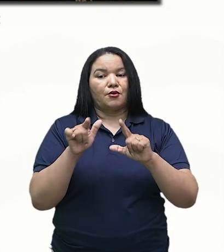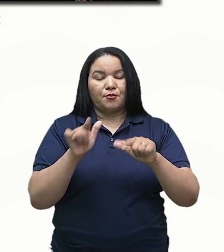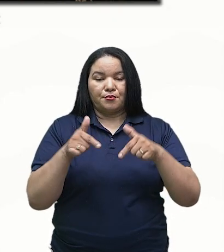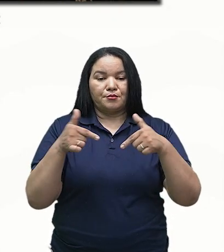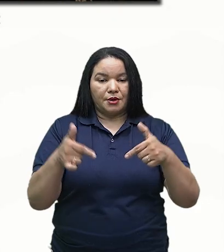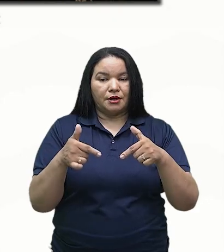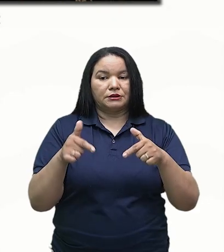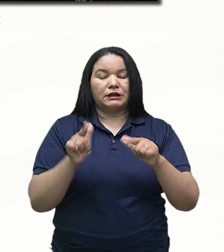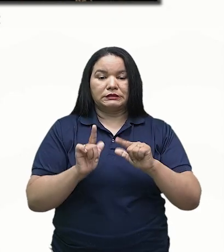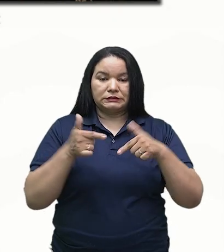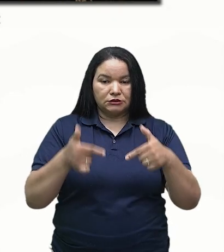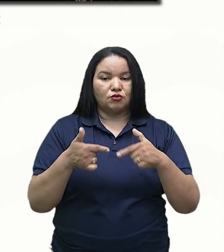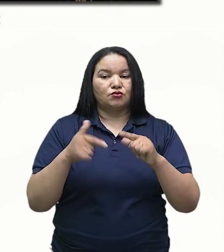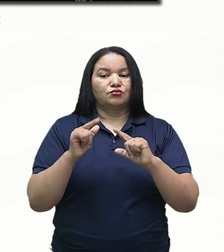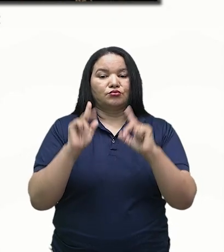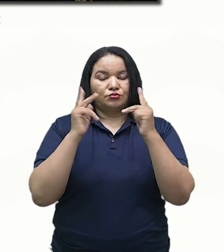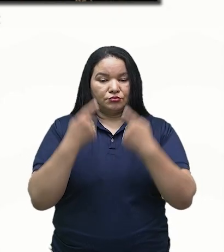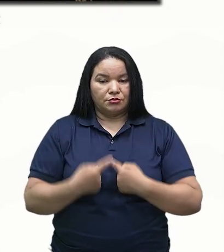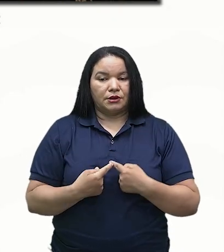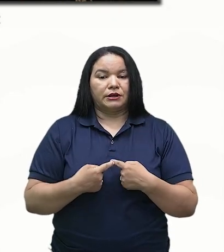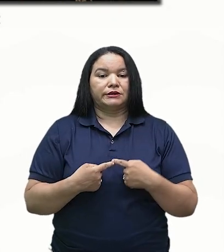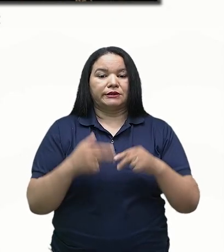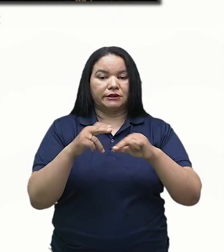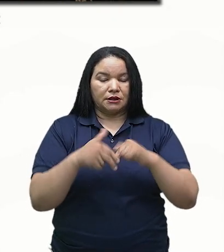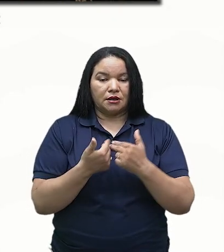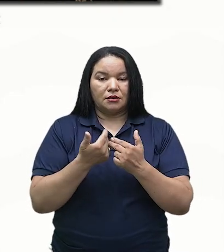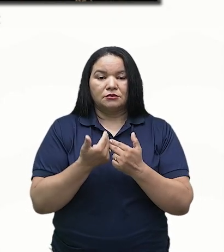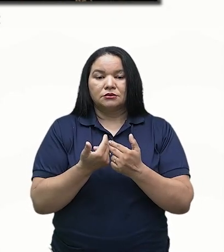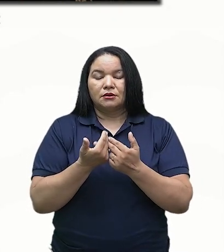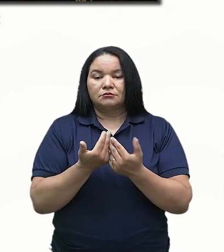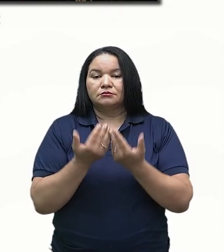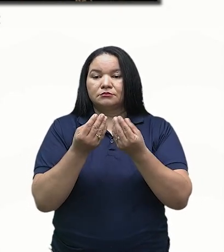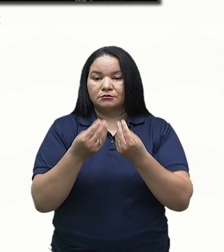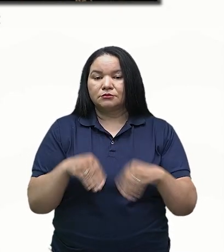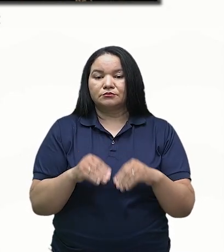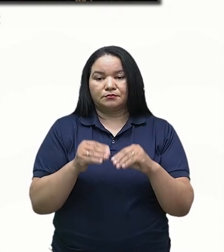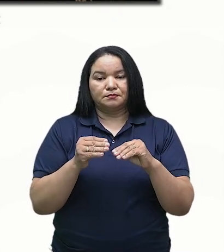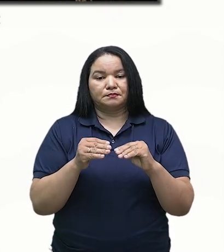humanas, a ação do homem, que está causando esse aumento da temperatura.